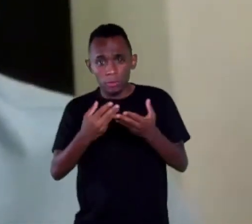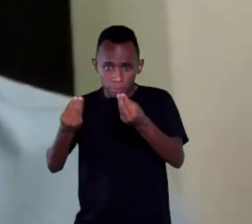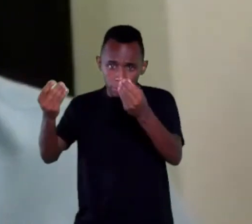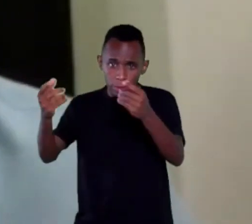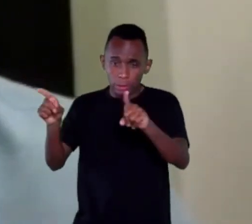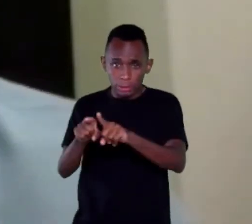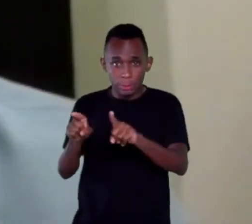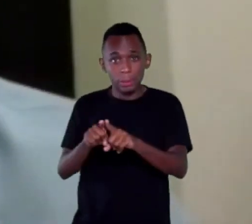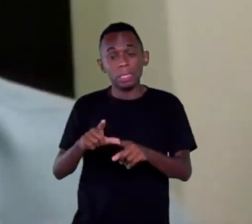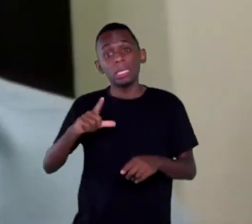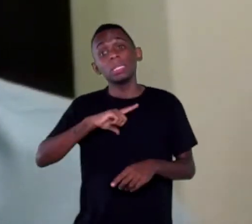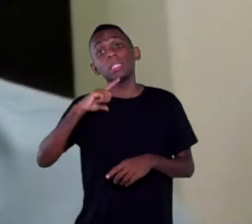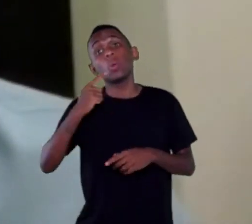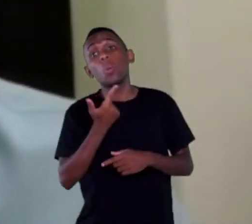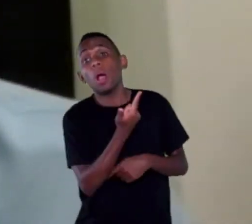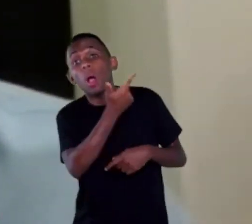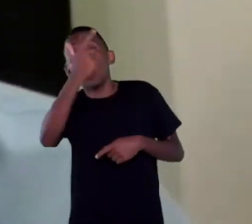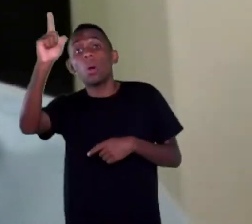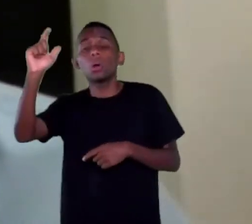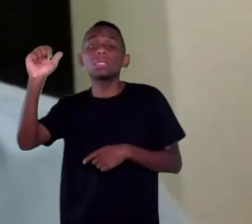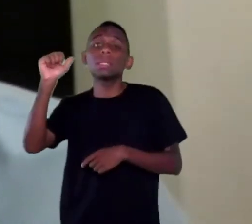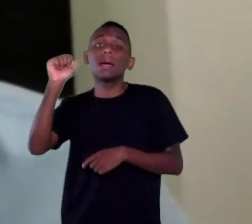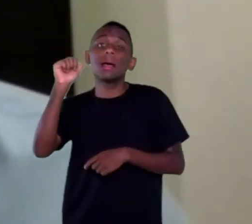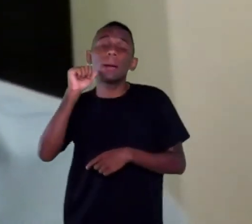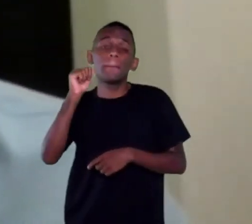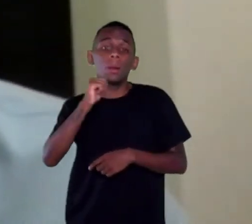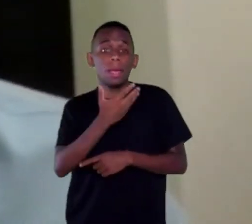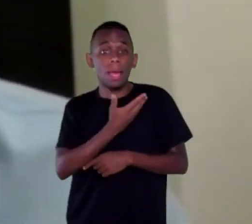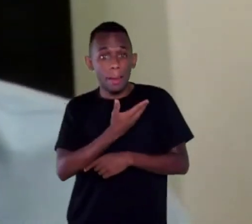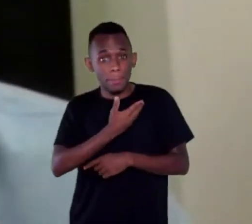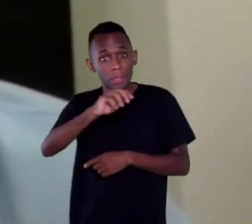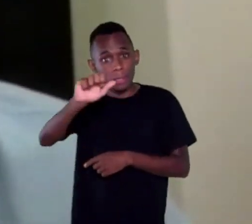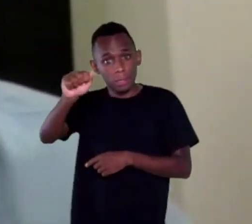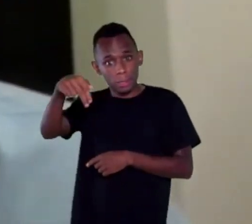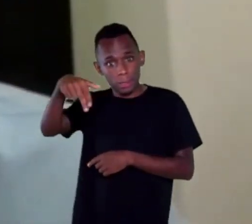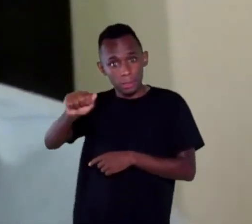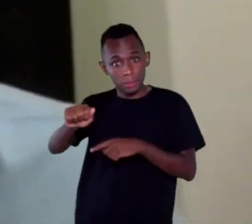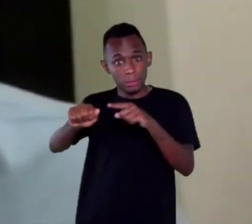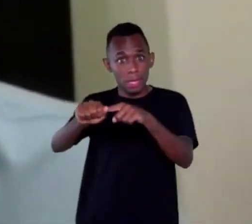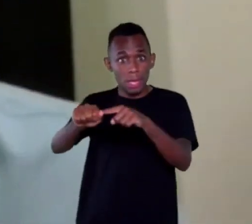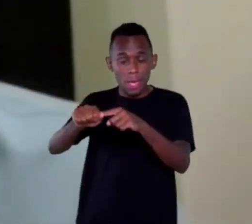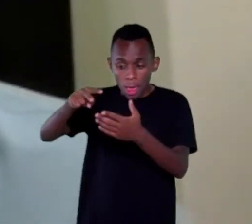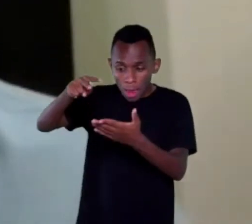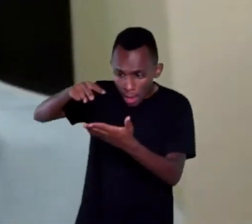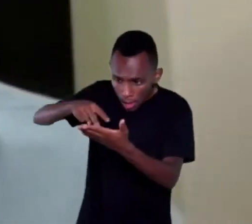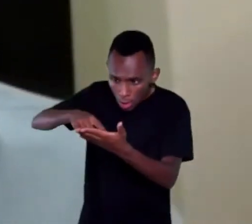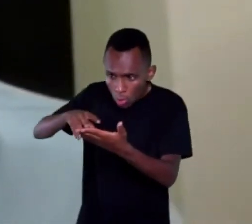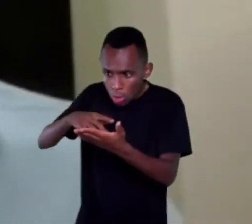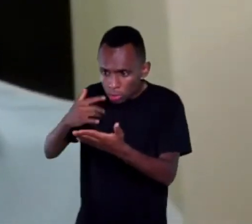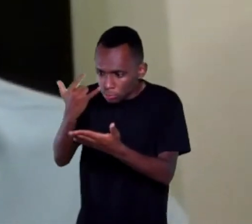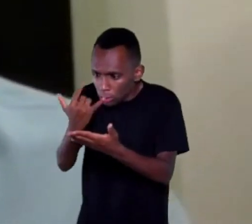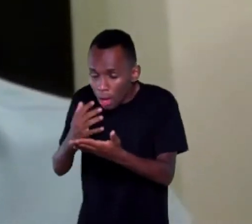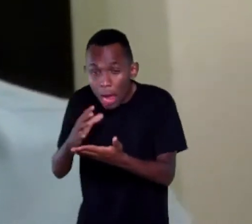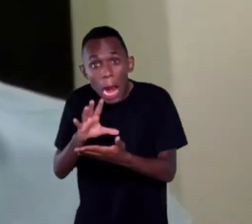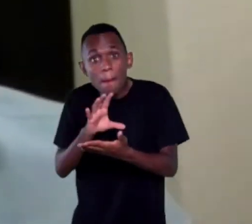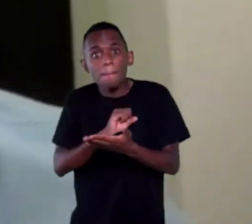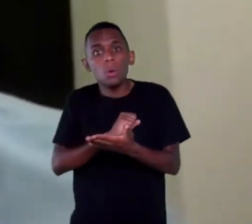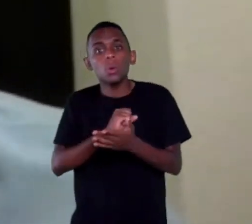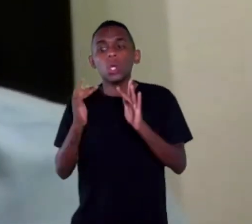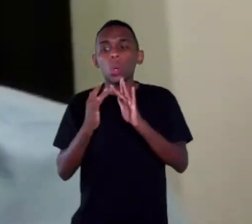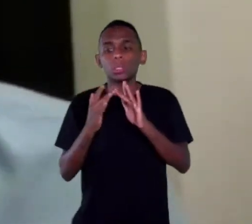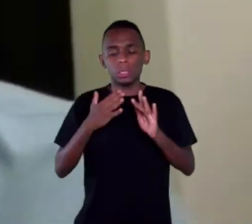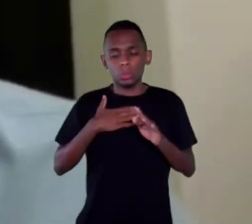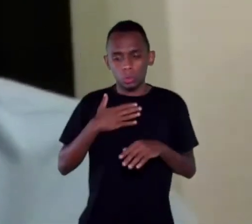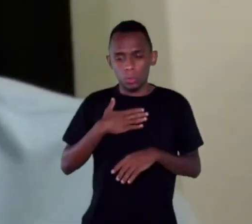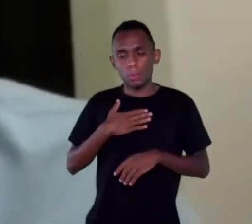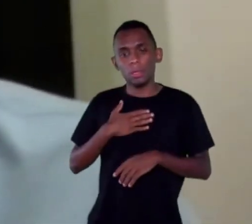amiga que é diplomata em Miami, que é a Ana. E essa Ana apaixonou com o livro. E entrou em contato comigo e falou assim,